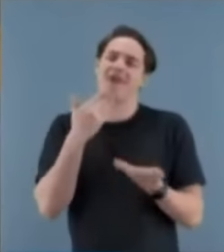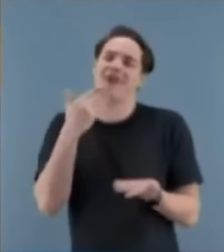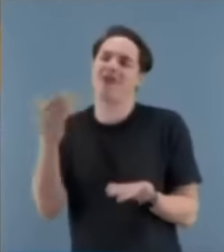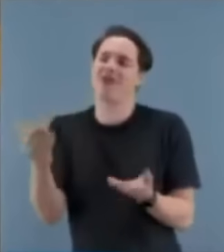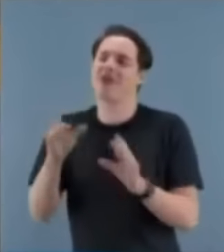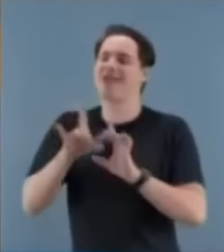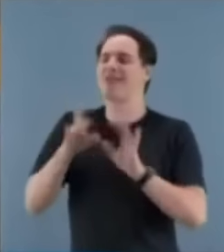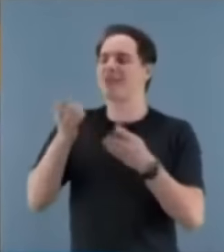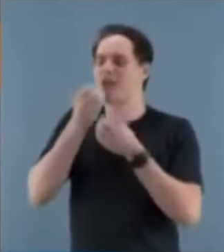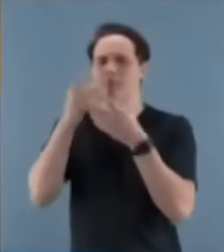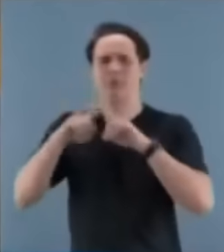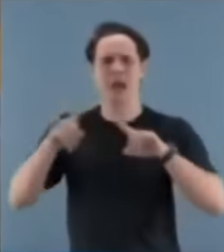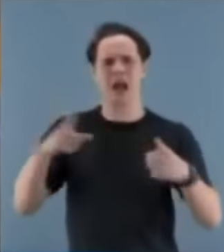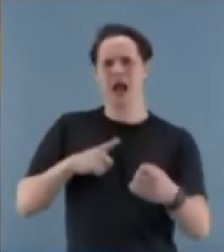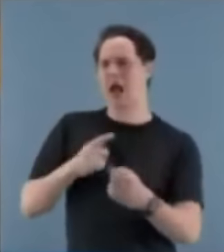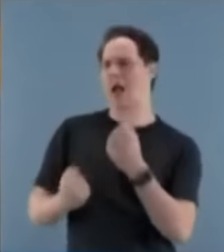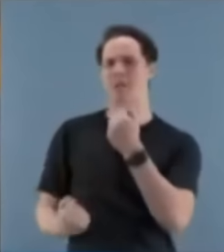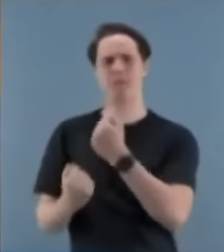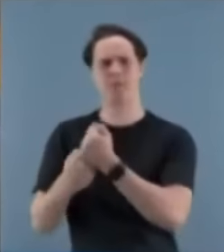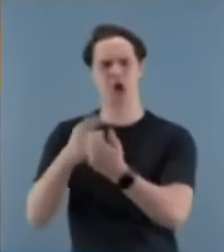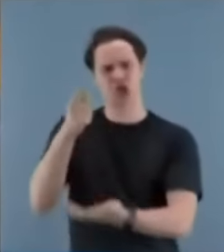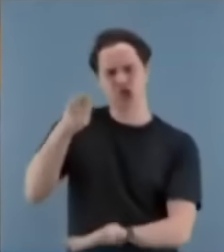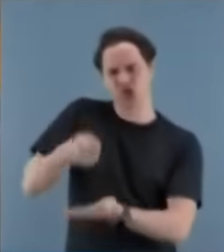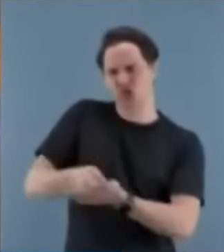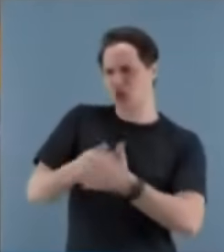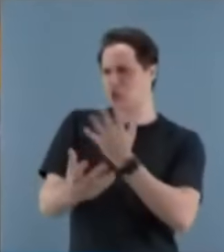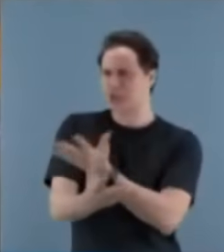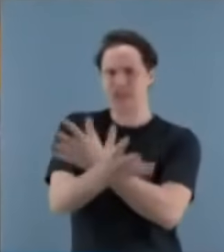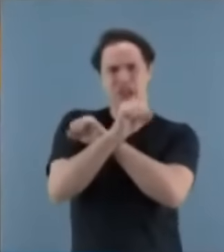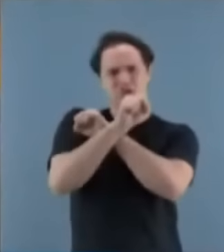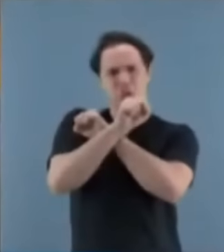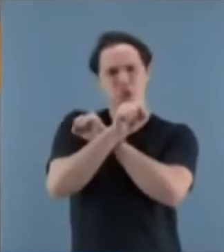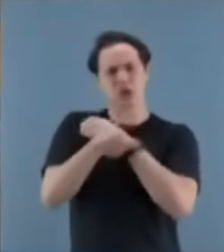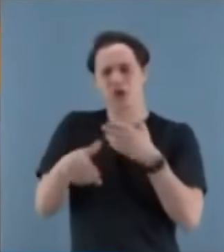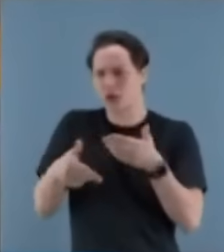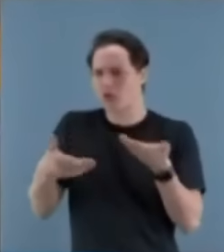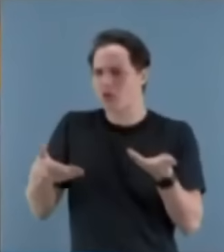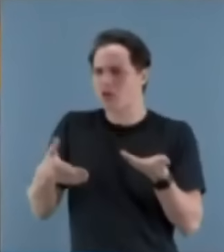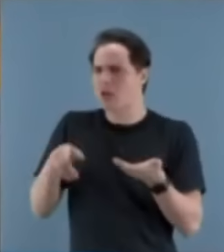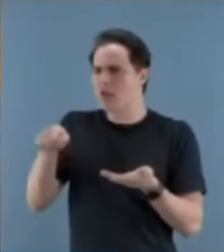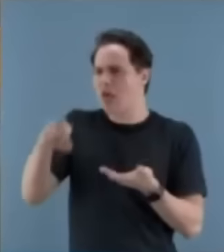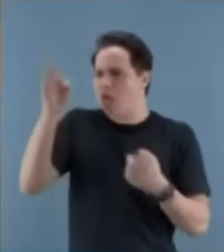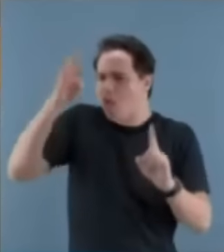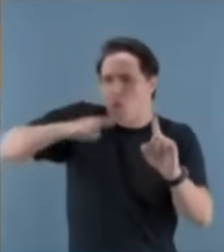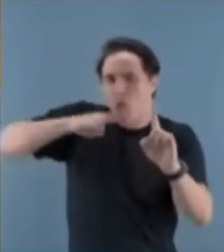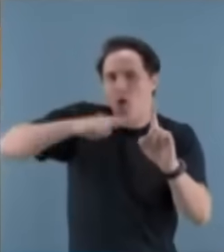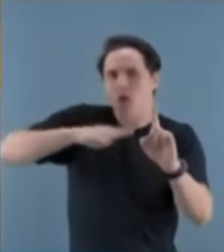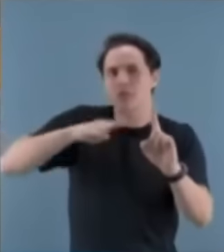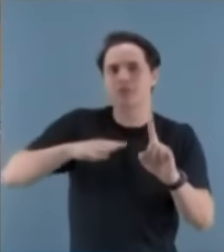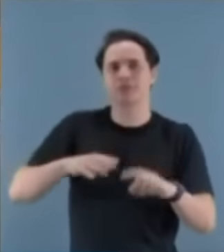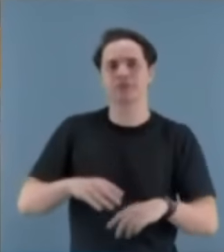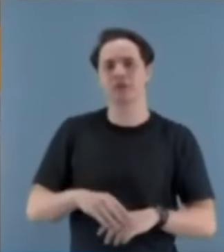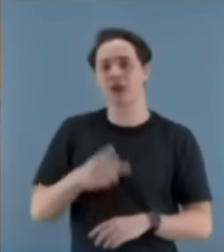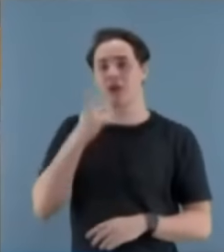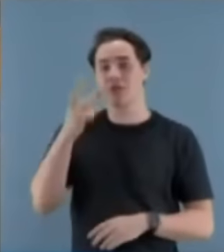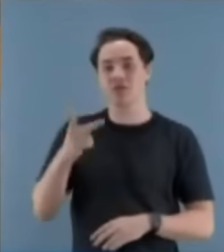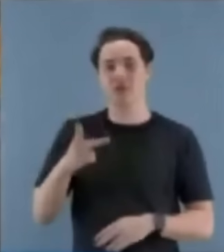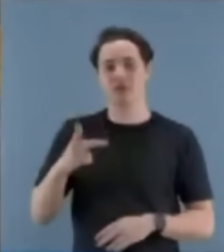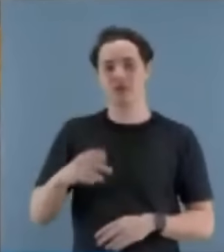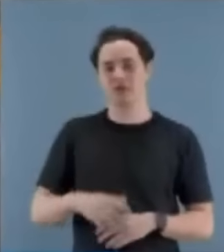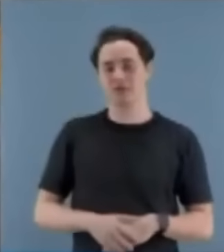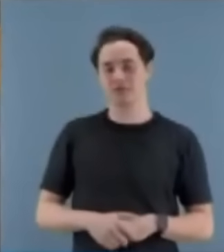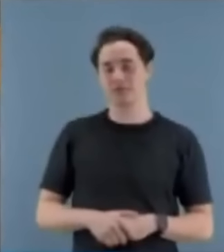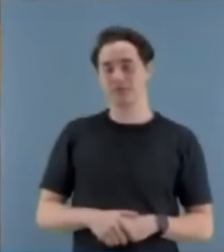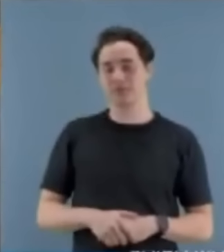mas apoia ditadura, censura na ditadura. Esse é bolsonarismo, que fala que a Terra é plana, que